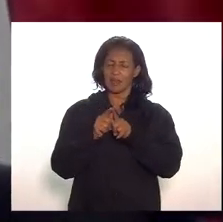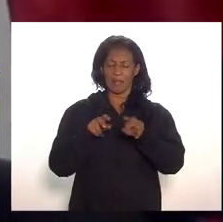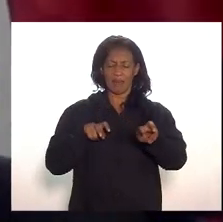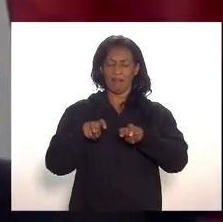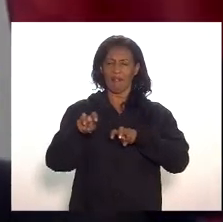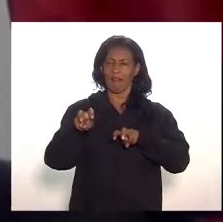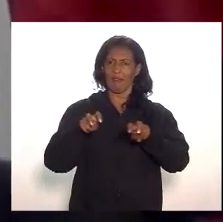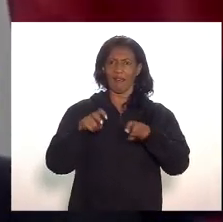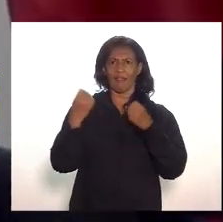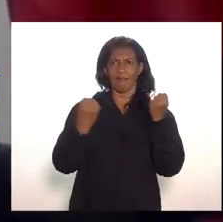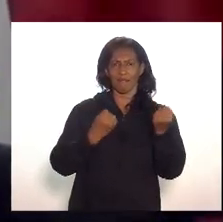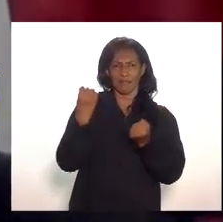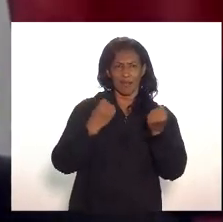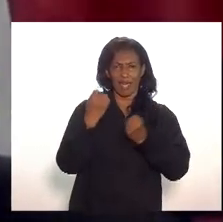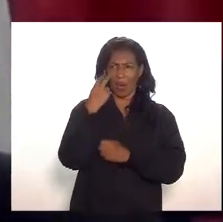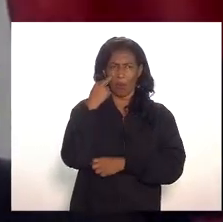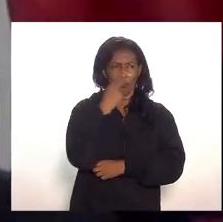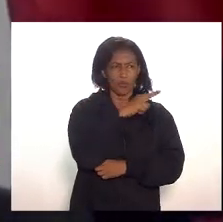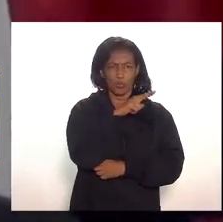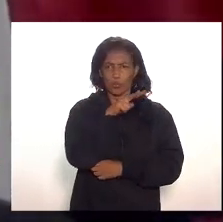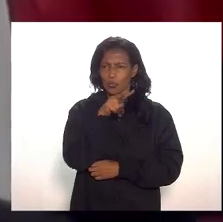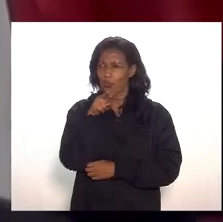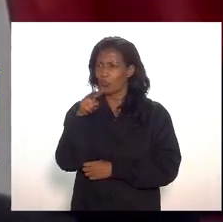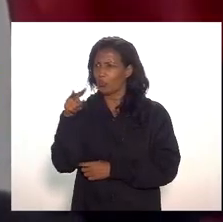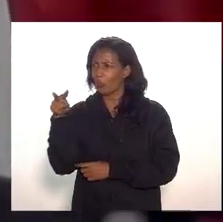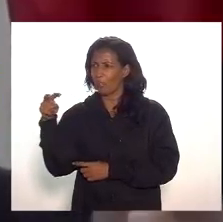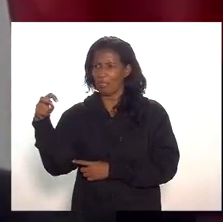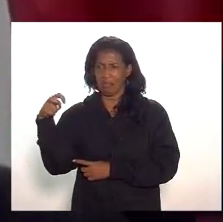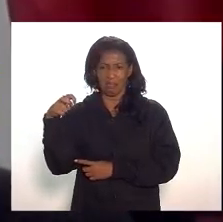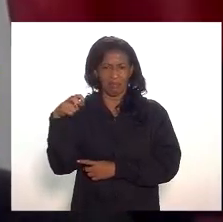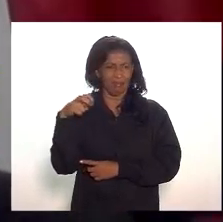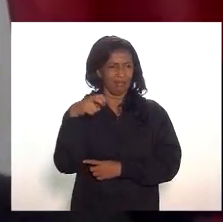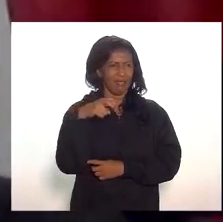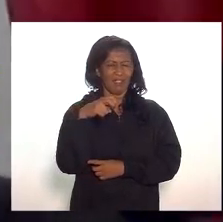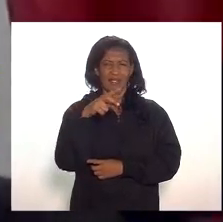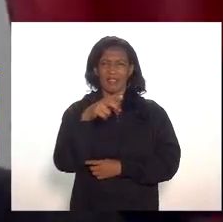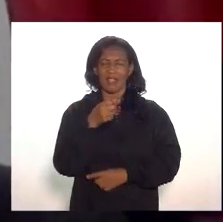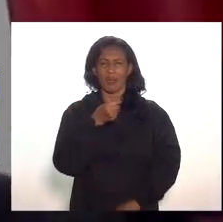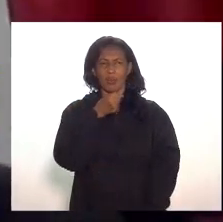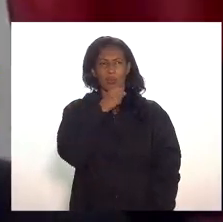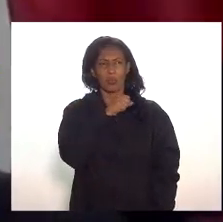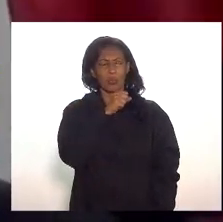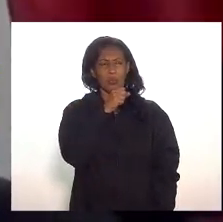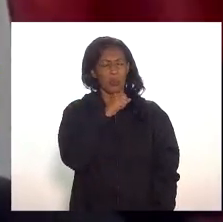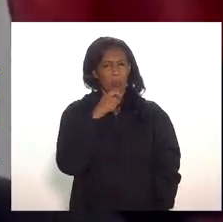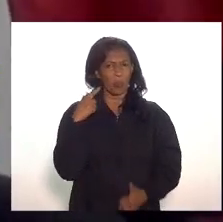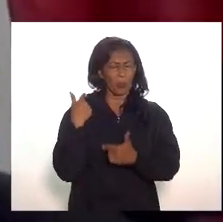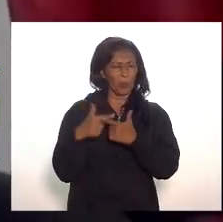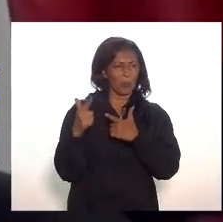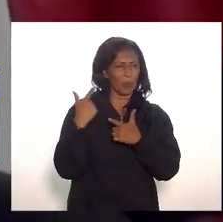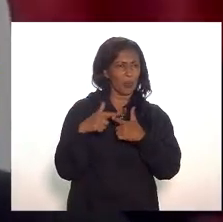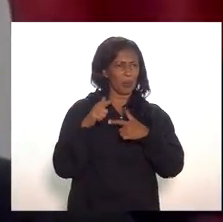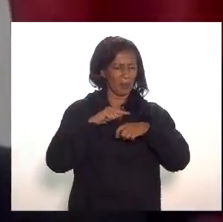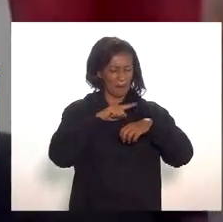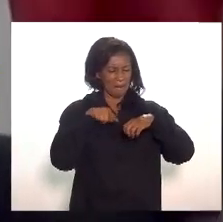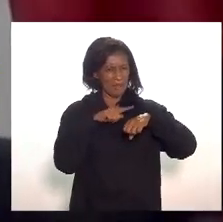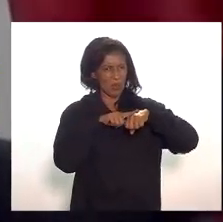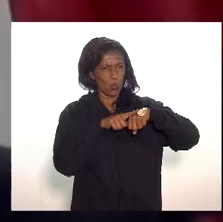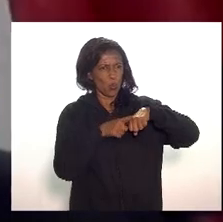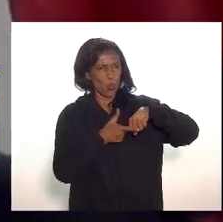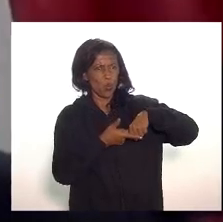vemos rodando nas cidades, nas rodovias, colocando em risco o pedestre, o ciclista e